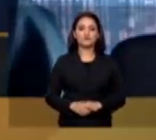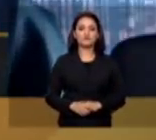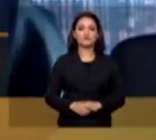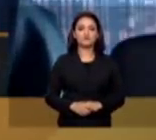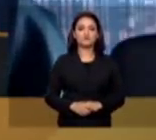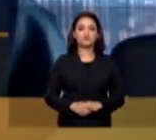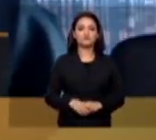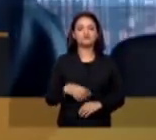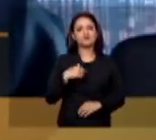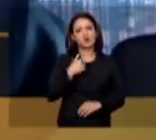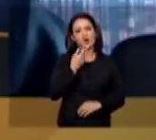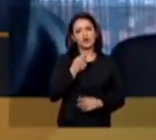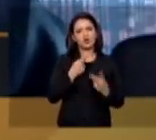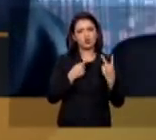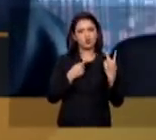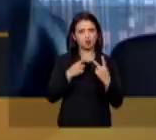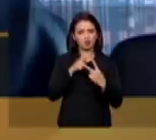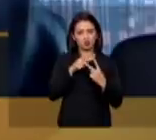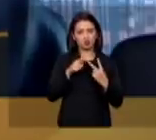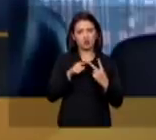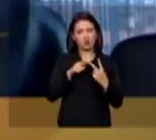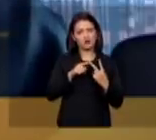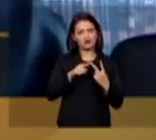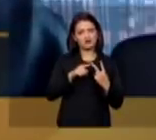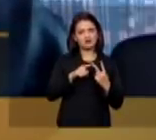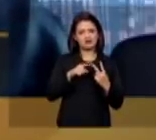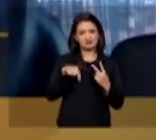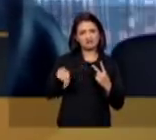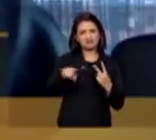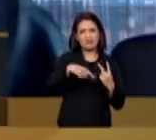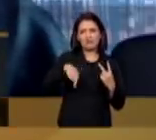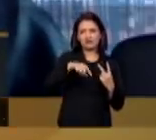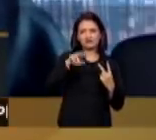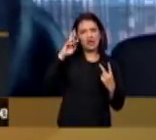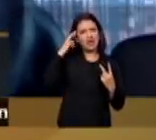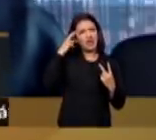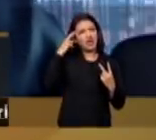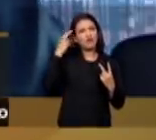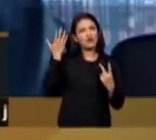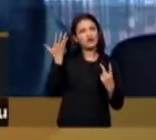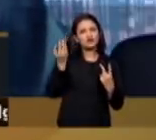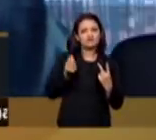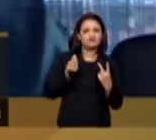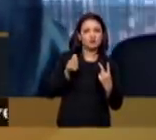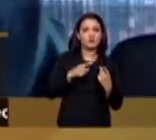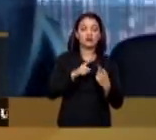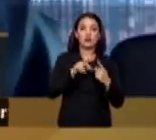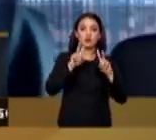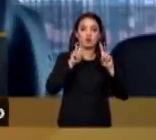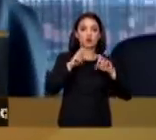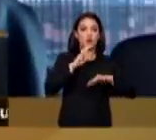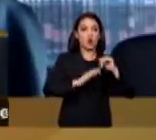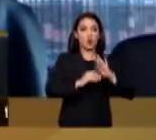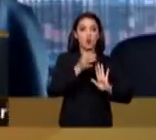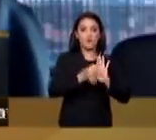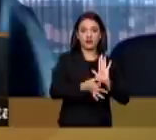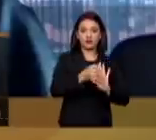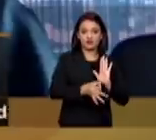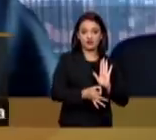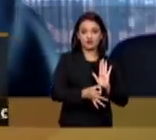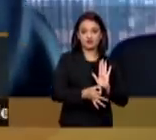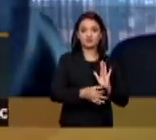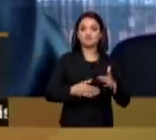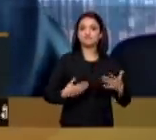apenas Cristiano para reflexão. Cristiano Zanin Martins, advogado. No tocante a essa questão da definição da competência, efetivamente